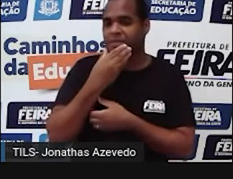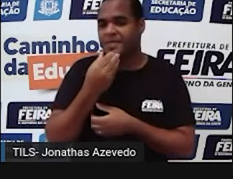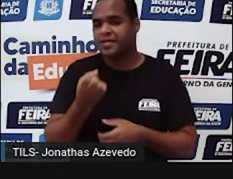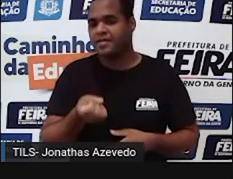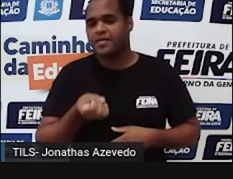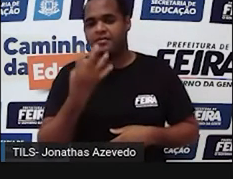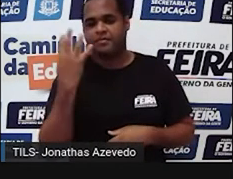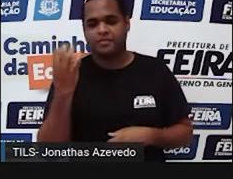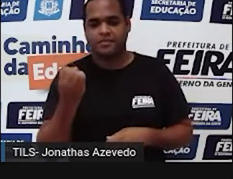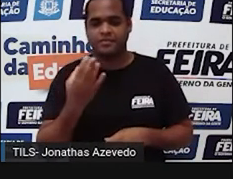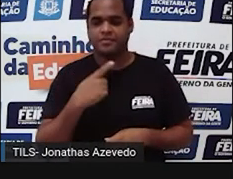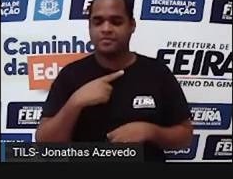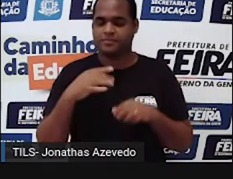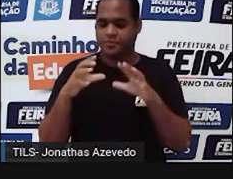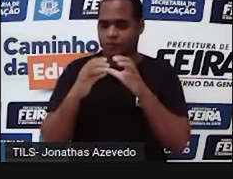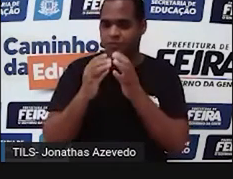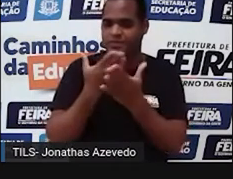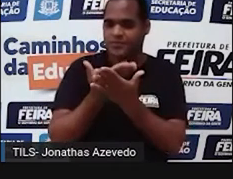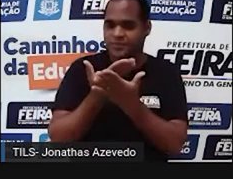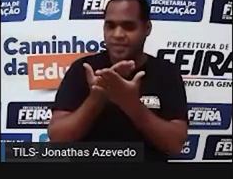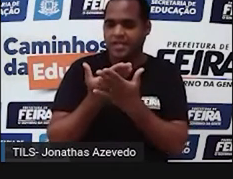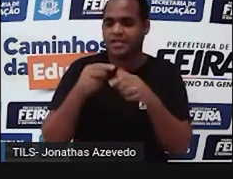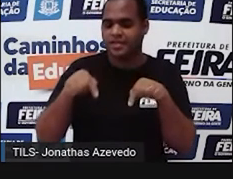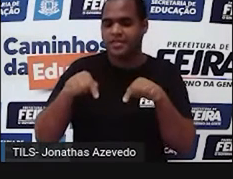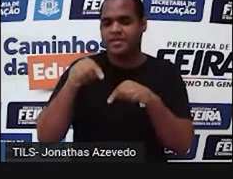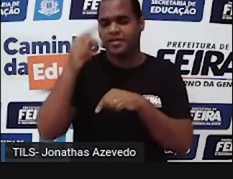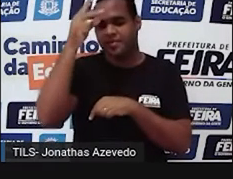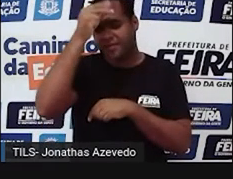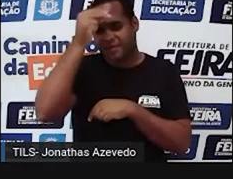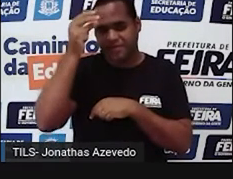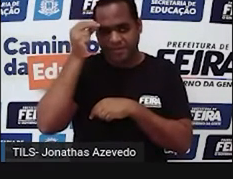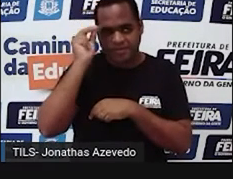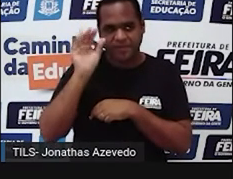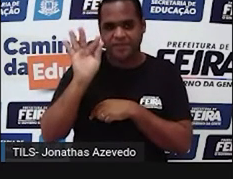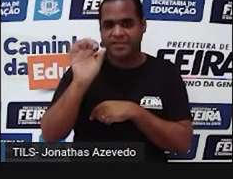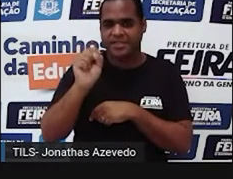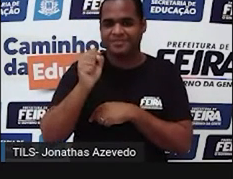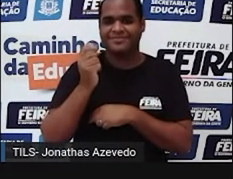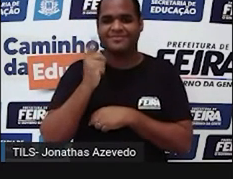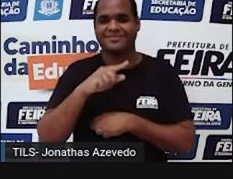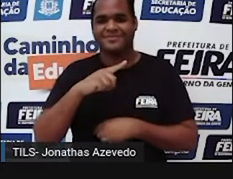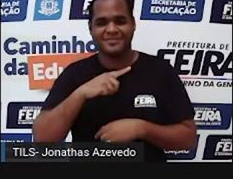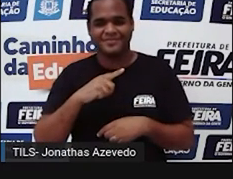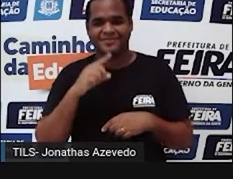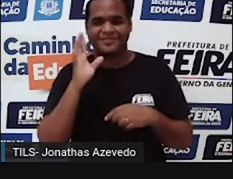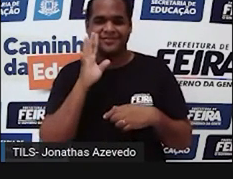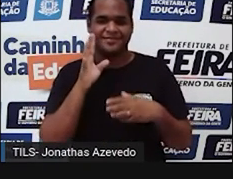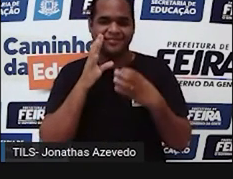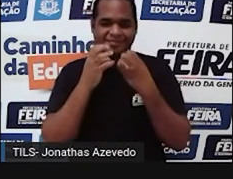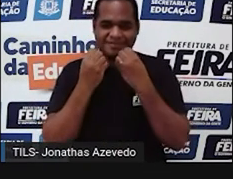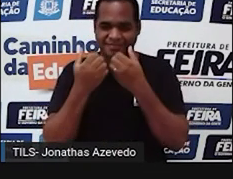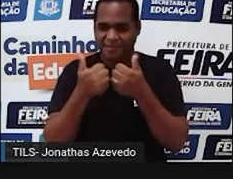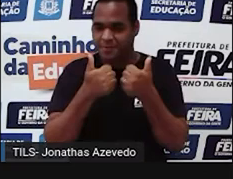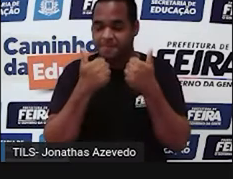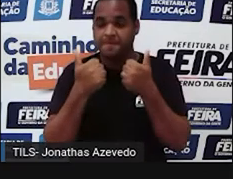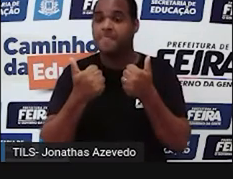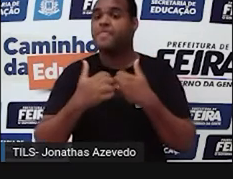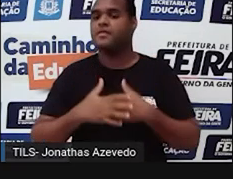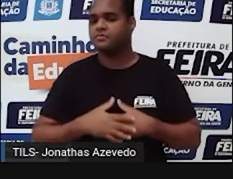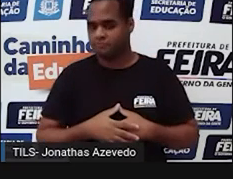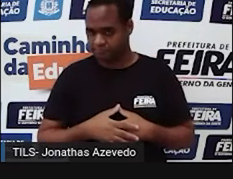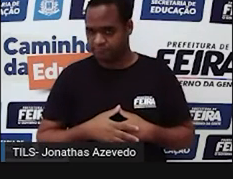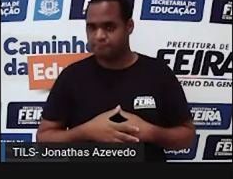meninas formam um grupo de estudantes da Rede Municipal de Educação de Feira de Santana. Olha só que bacana, né? Bom, e